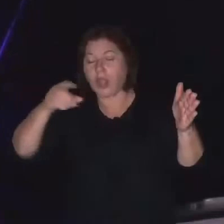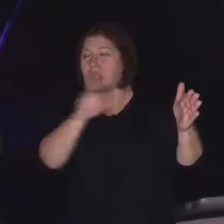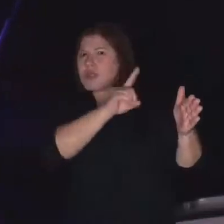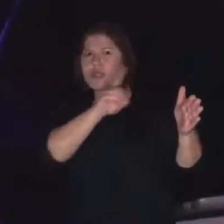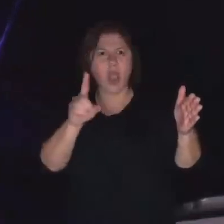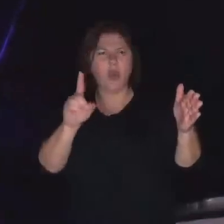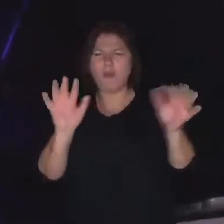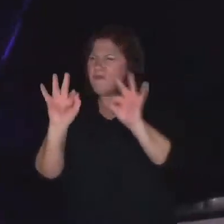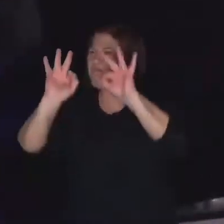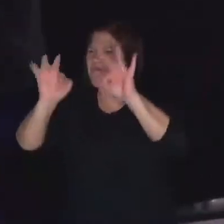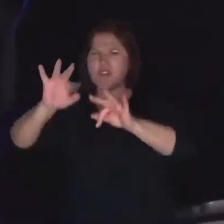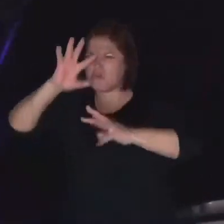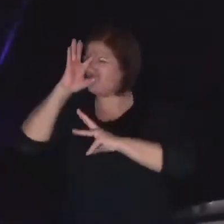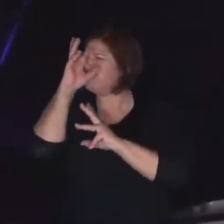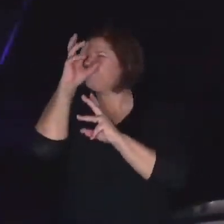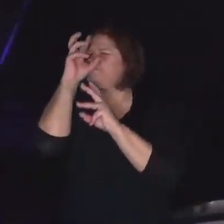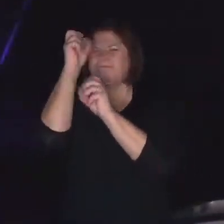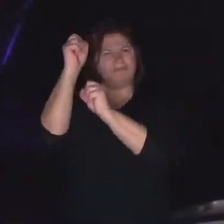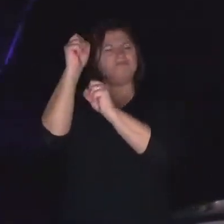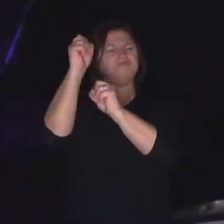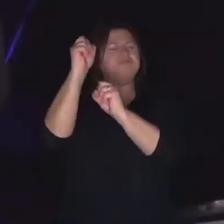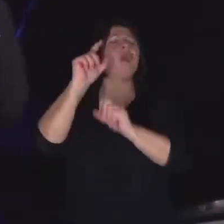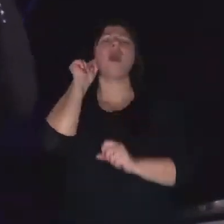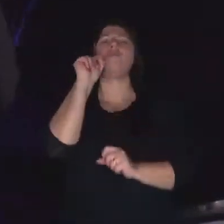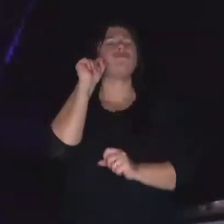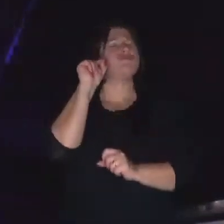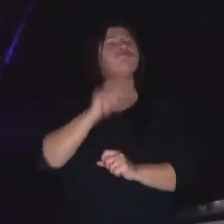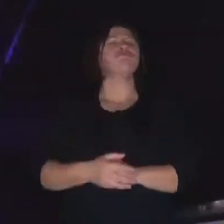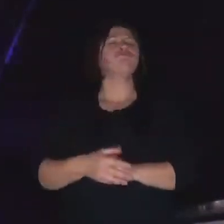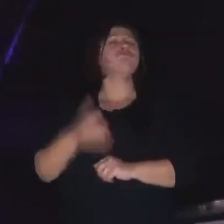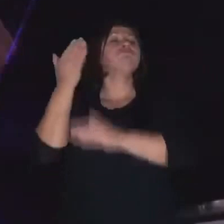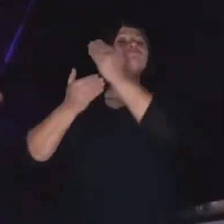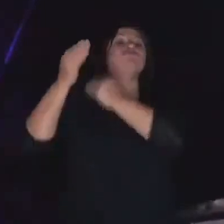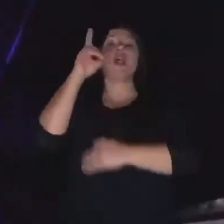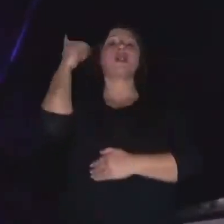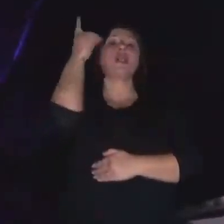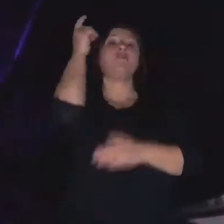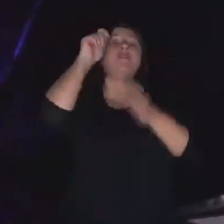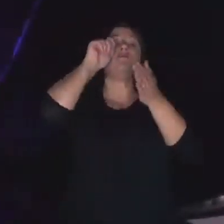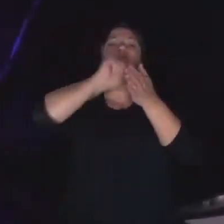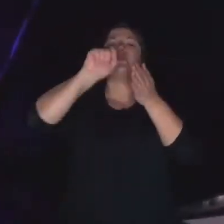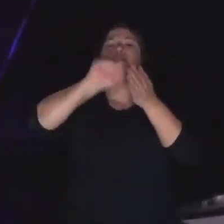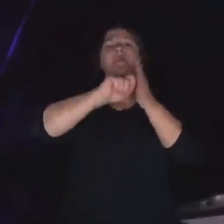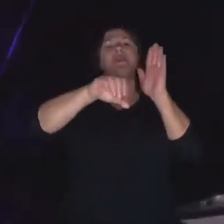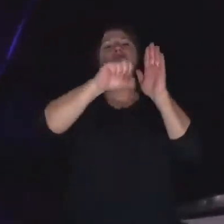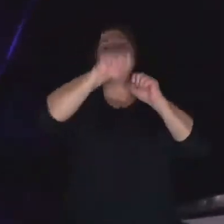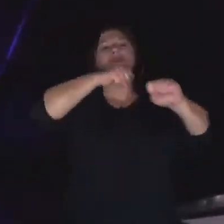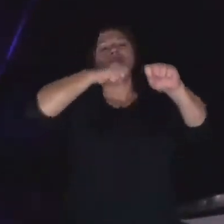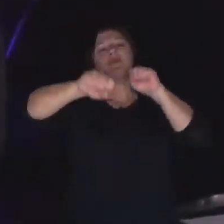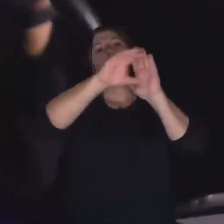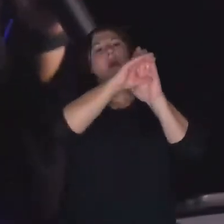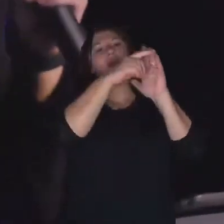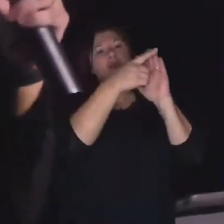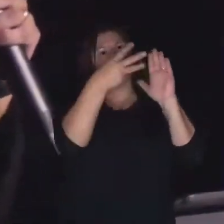137 com peito aberto, com sinceridade no coração, vai ter um outro salmo para escrever,